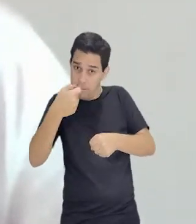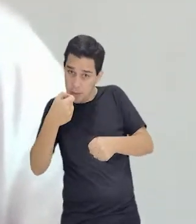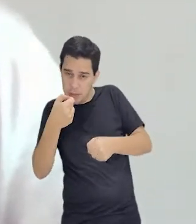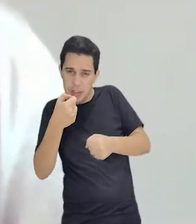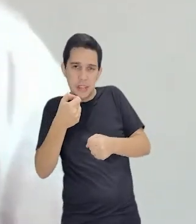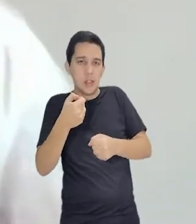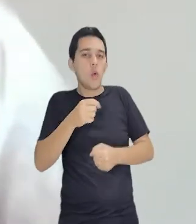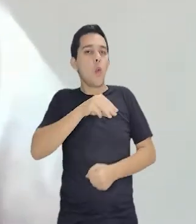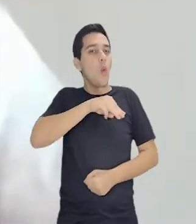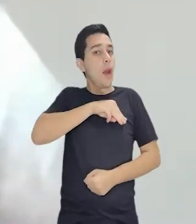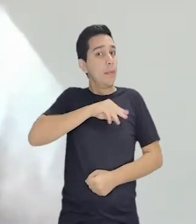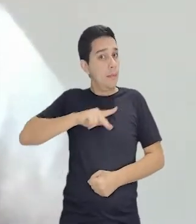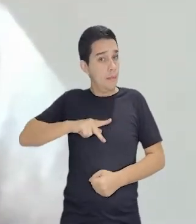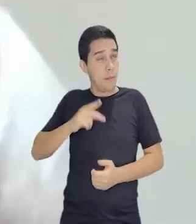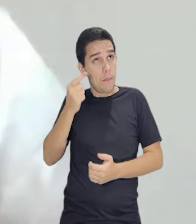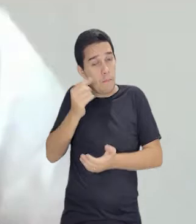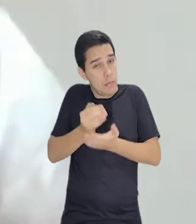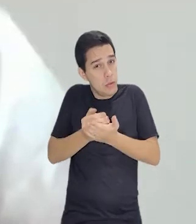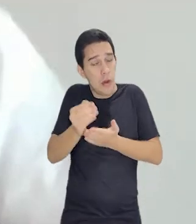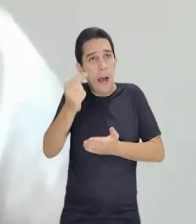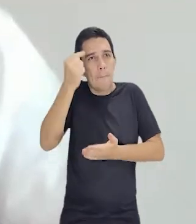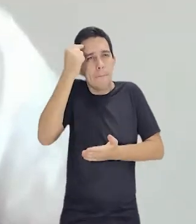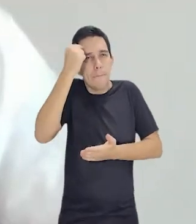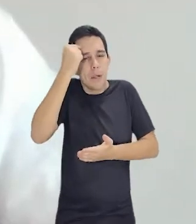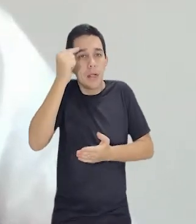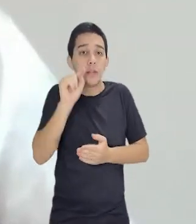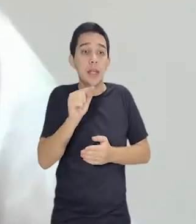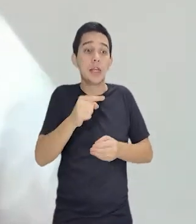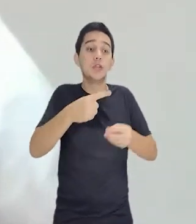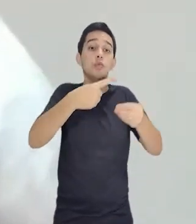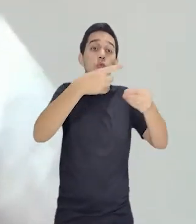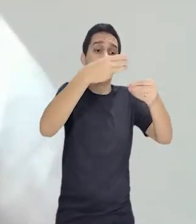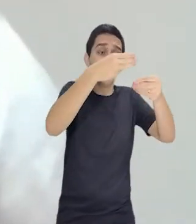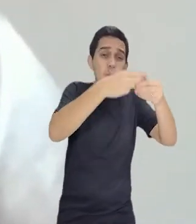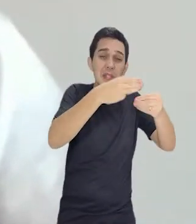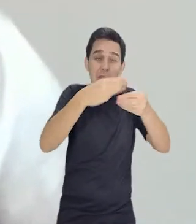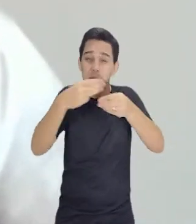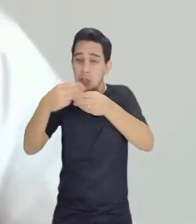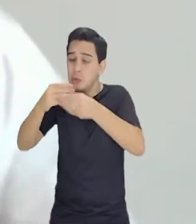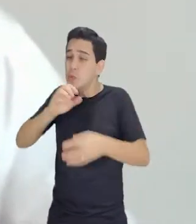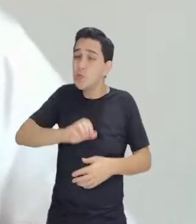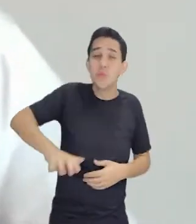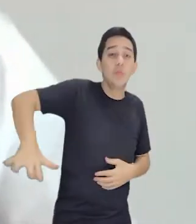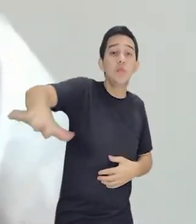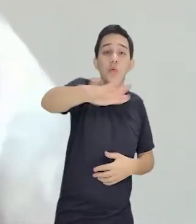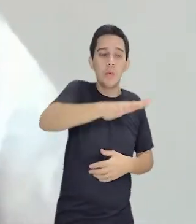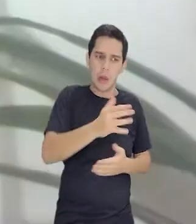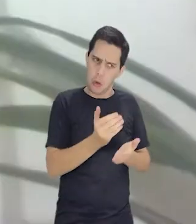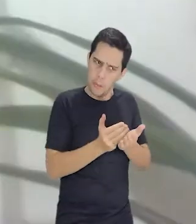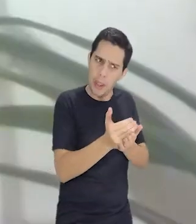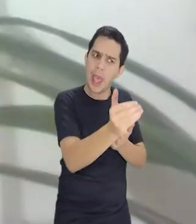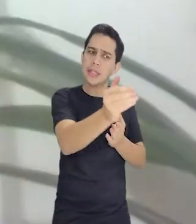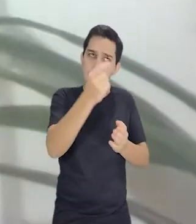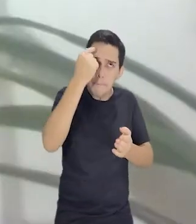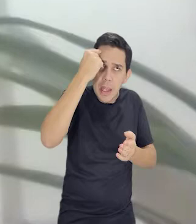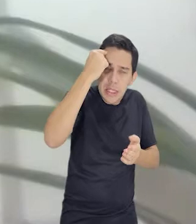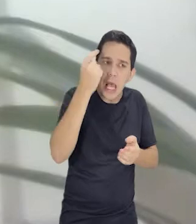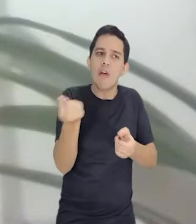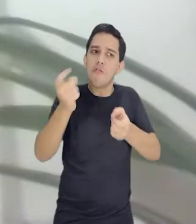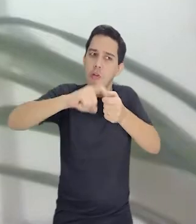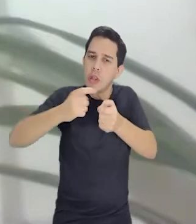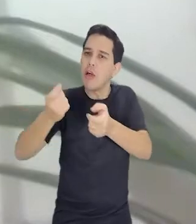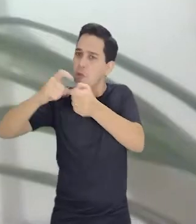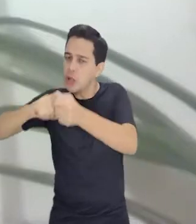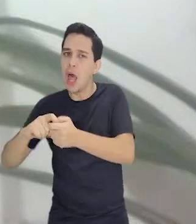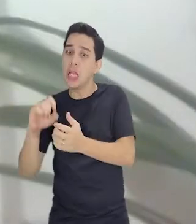que os municípios efetivamente planejassem um retorno seguro às aulas. Então, o